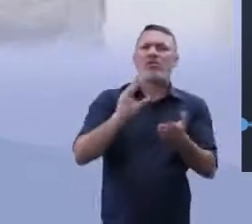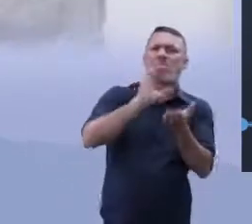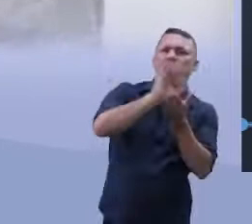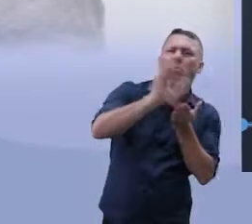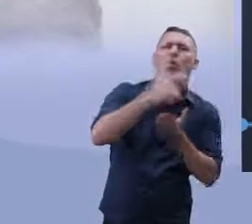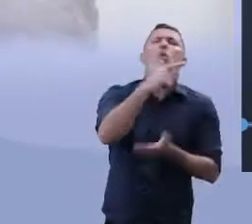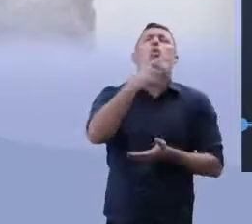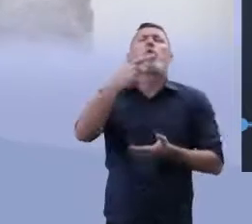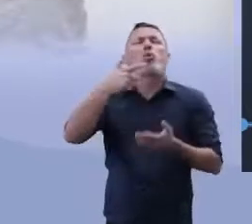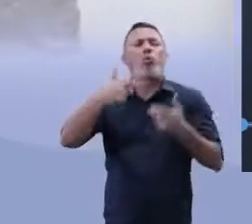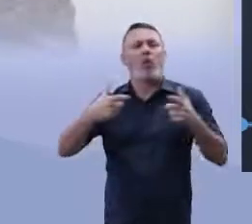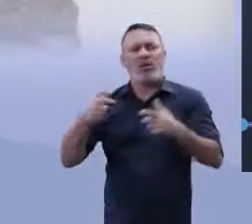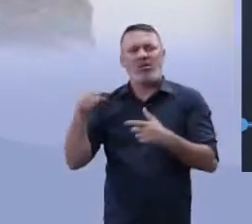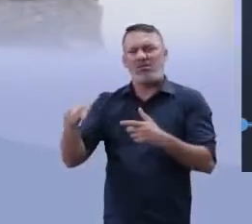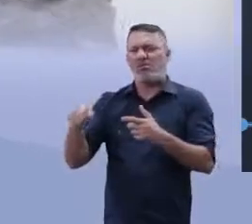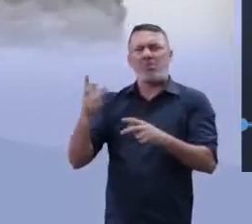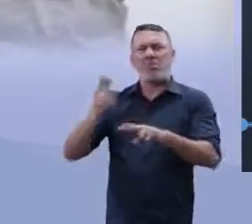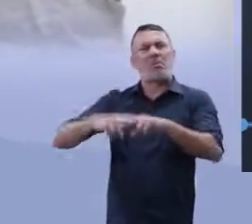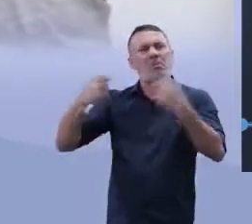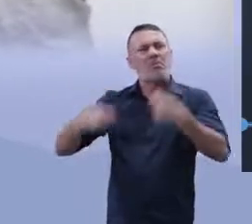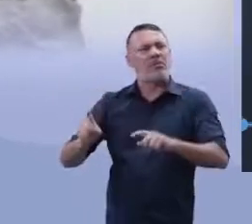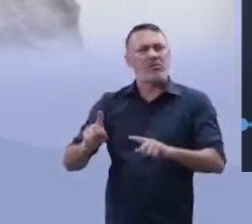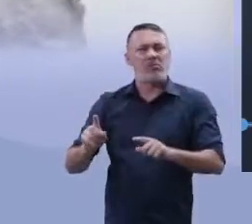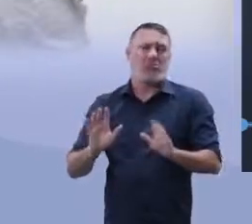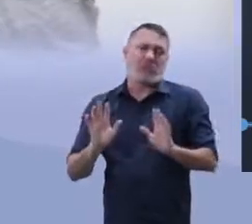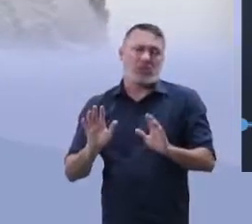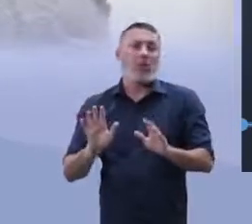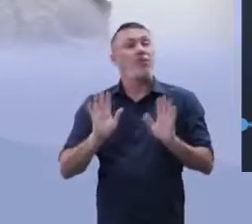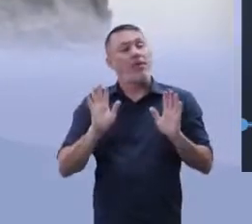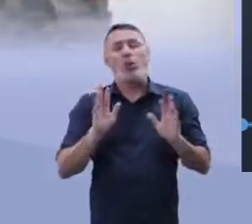Dá esses 5 milhões para o professor Werner. Perfeito. Mas olha